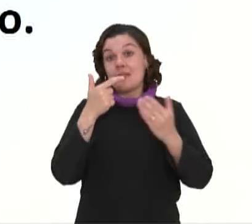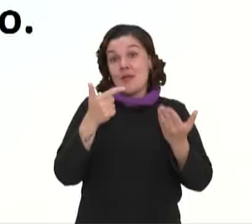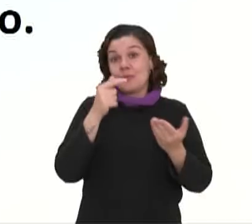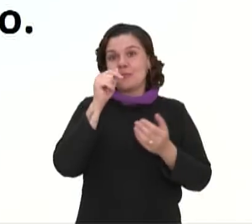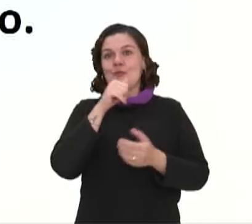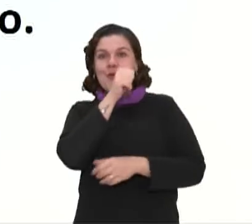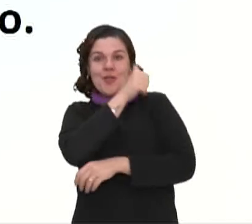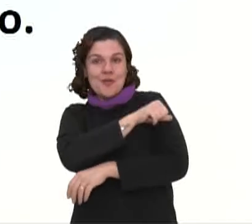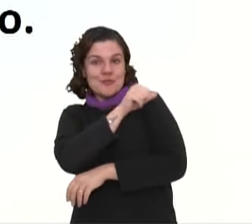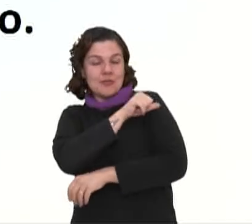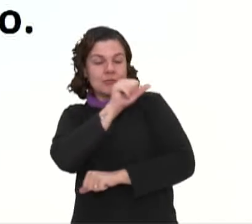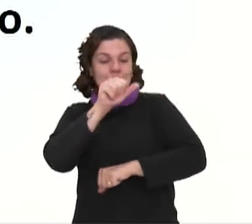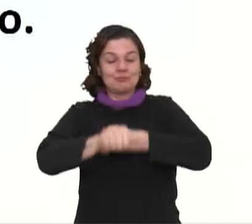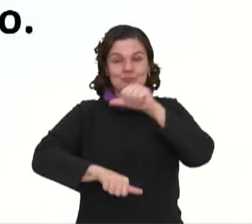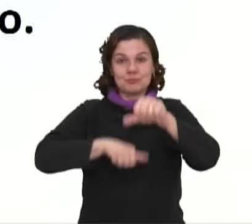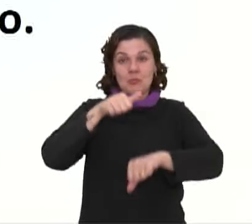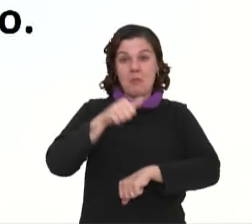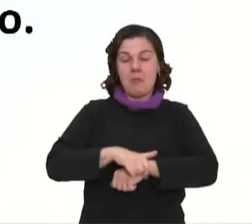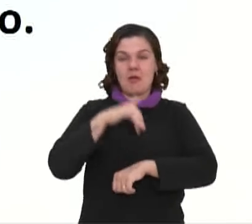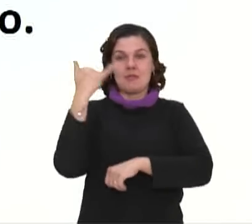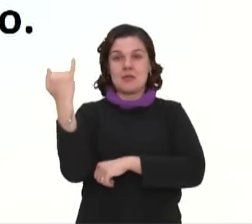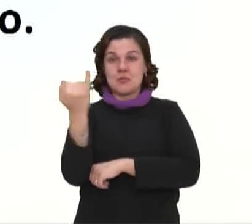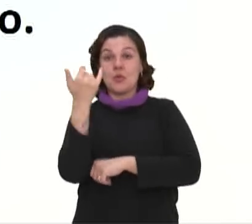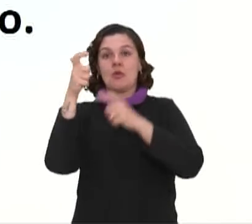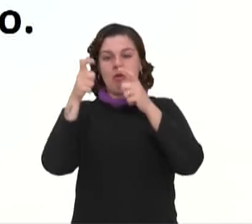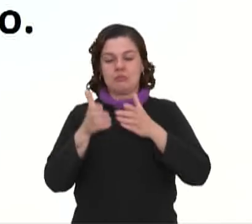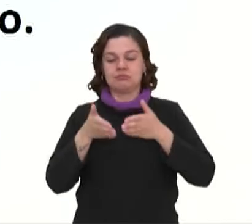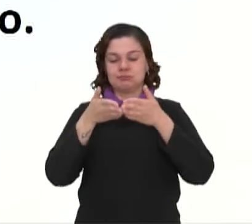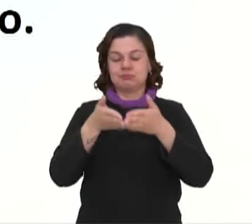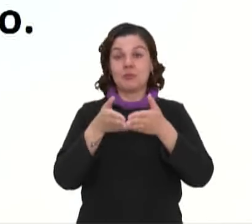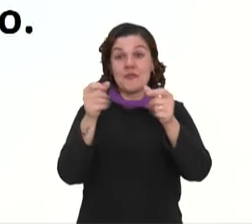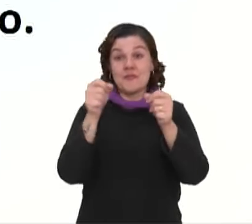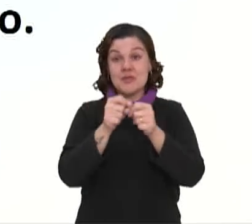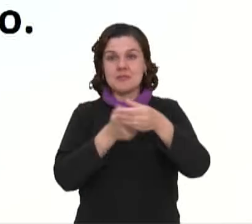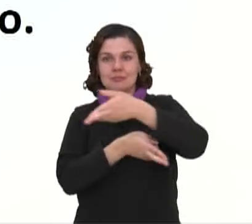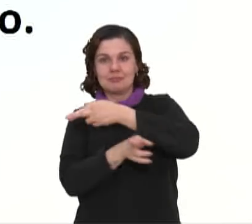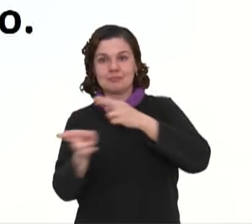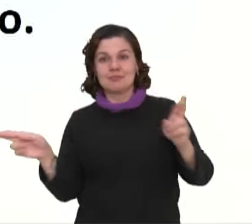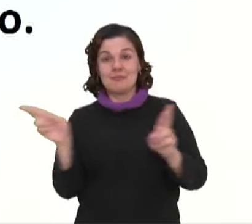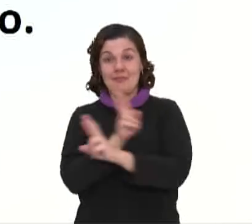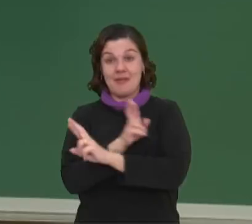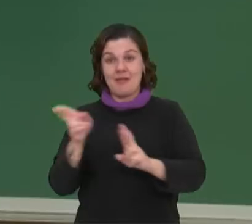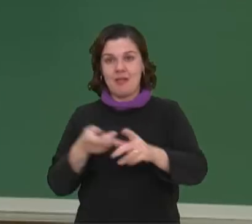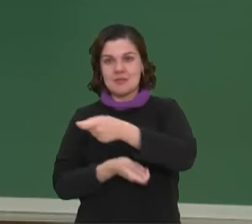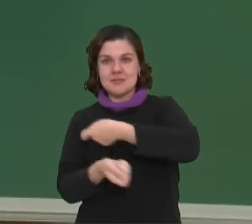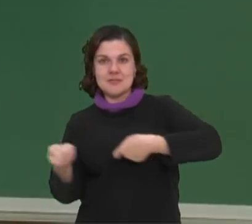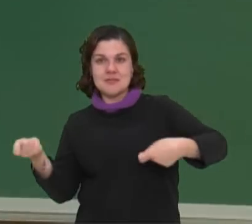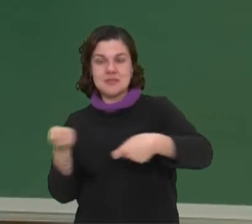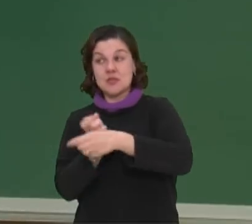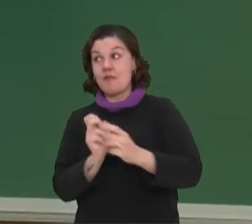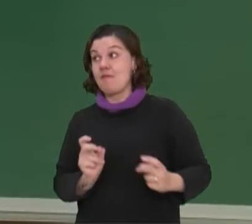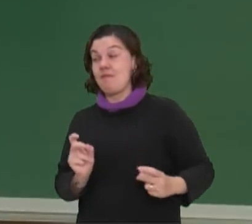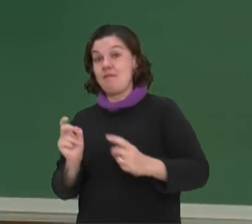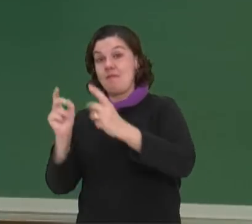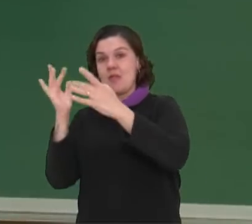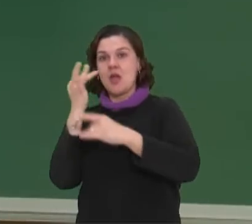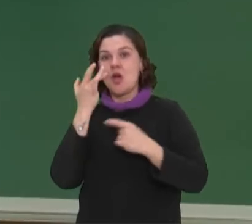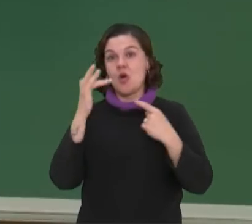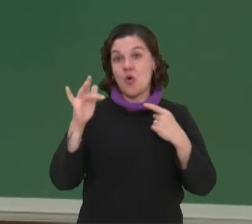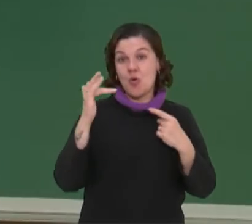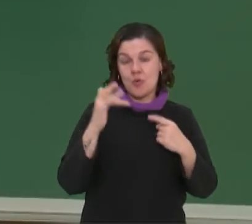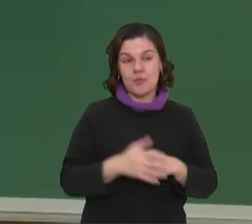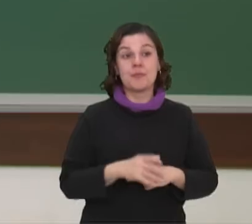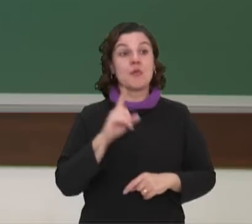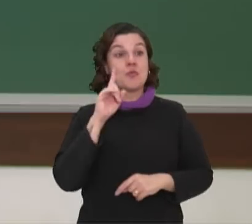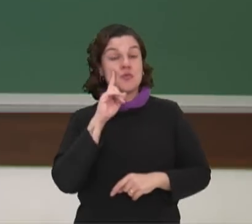mais importante. Então, era no porto do Rio de Janeiro que se faziam as relações comerciais e o envio do ouro. 27